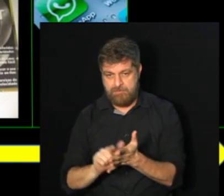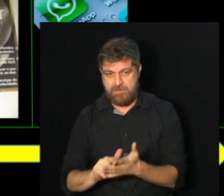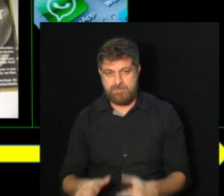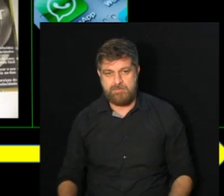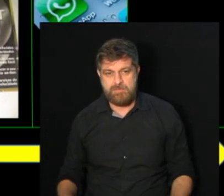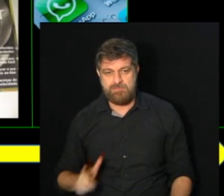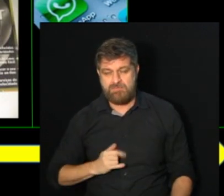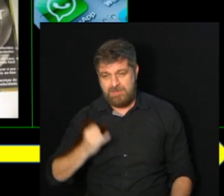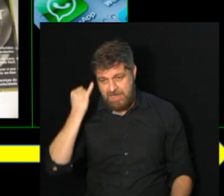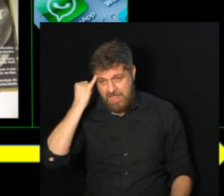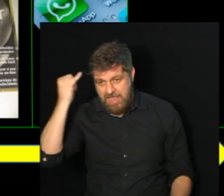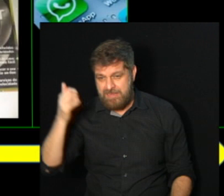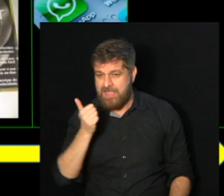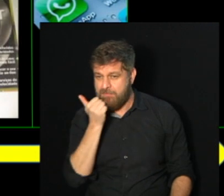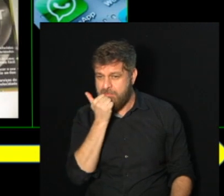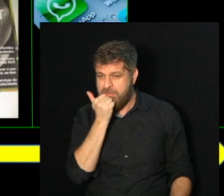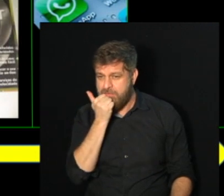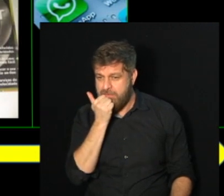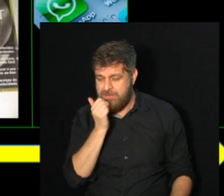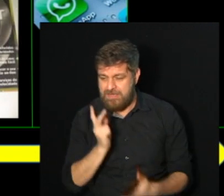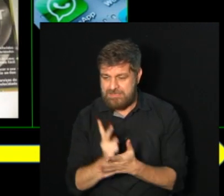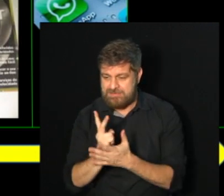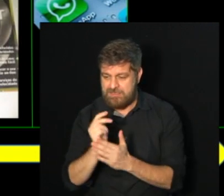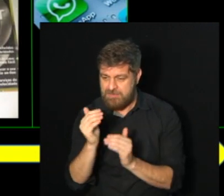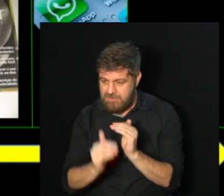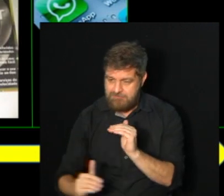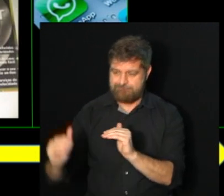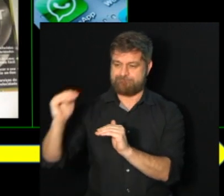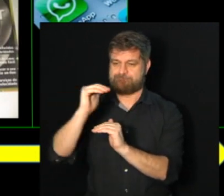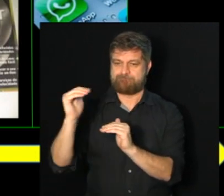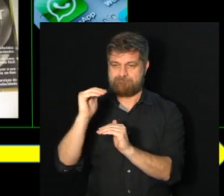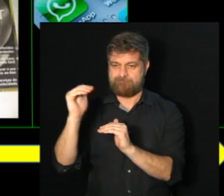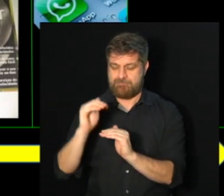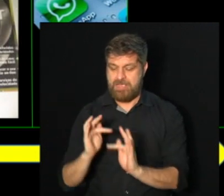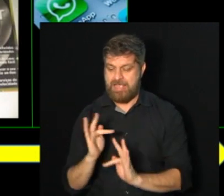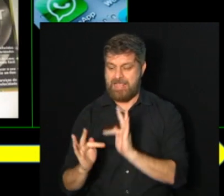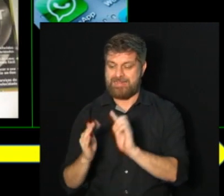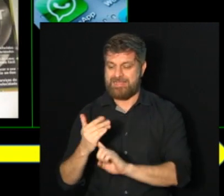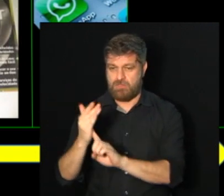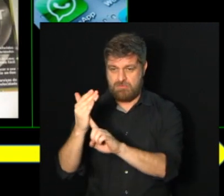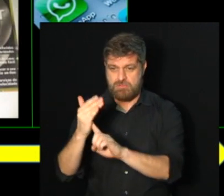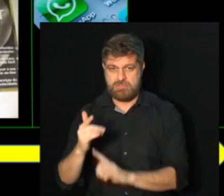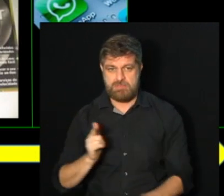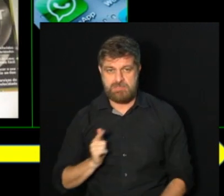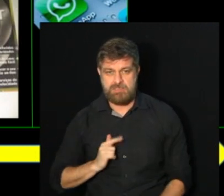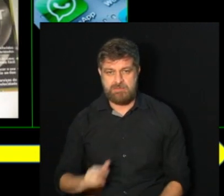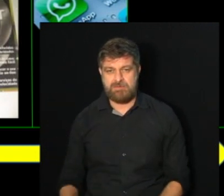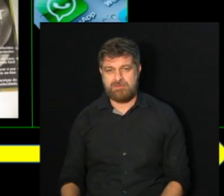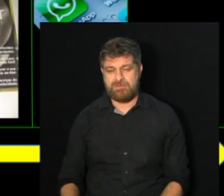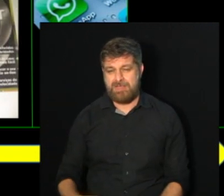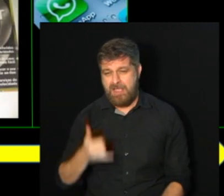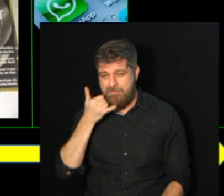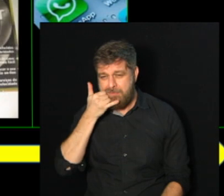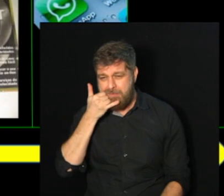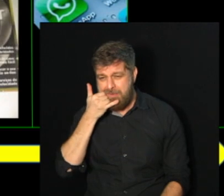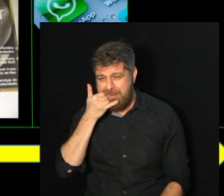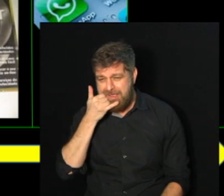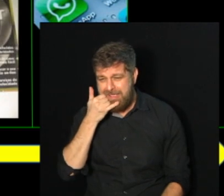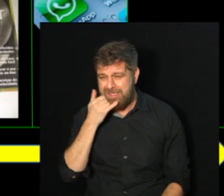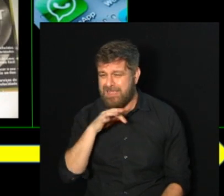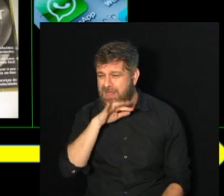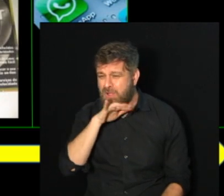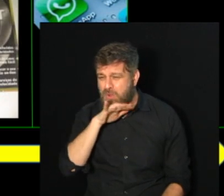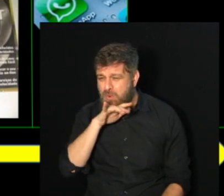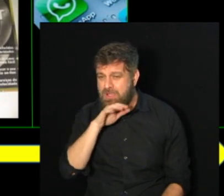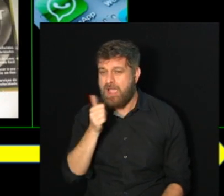é que o radioamador está sempre um passo na tecnologia. Isso daí foi progredindo, né? Quando a telefonia era muito ruim no Brasil, o radioamador já falava no mundo